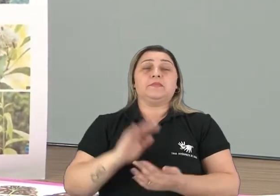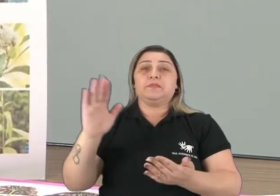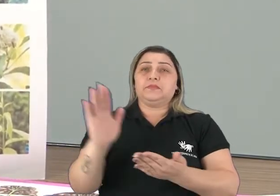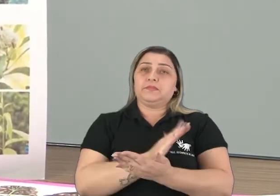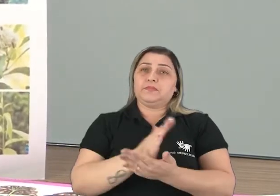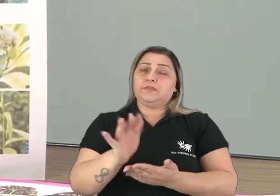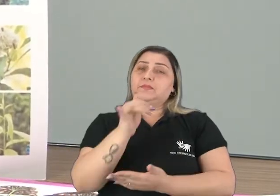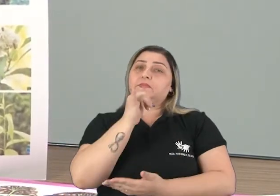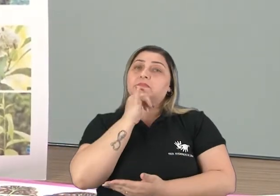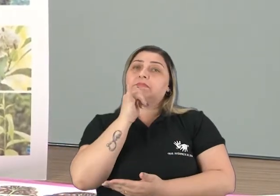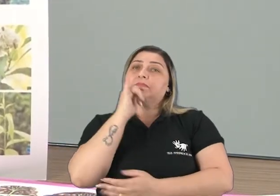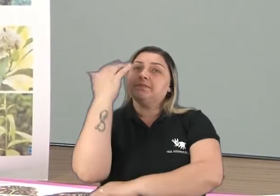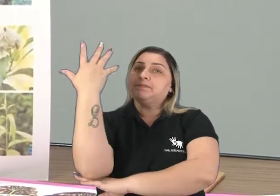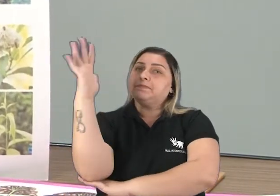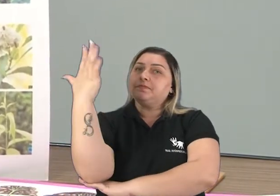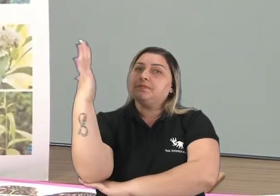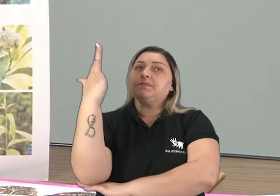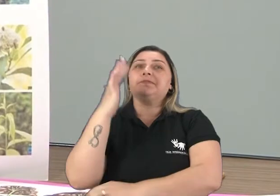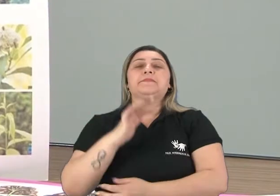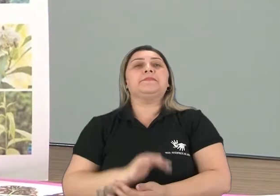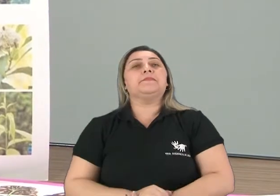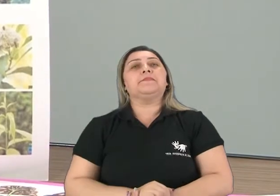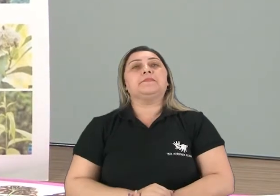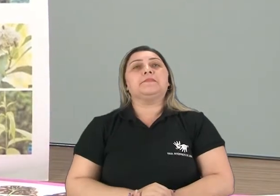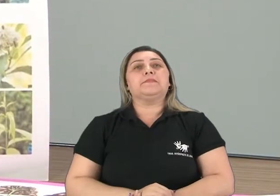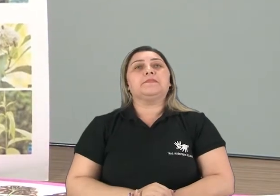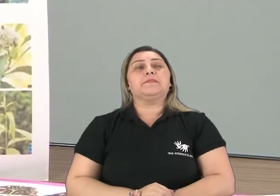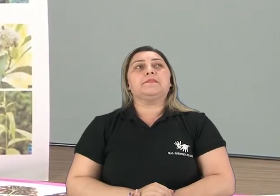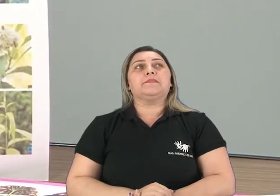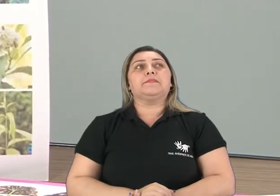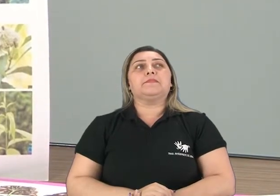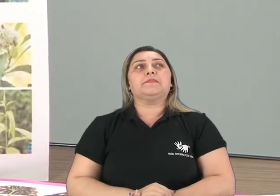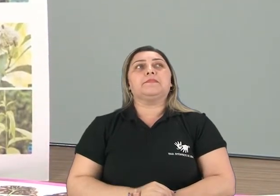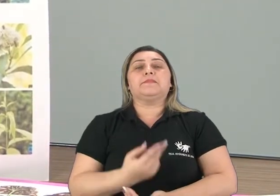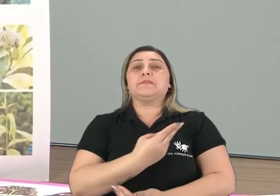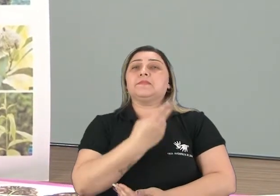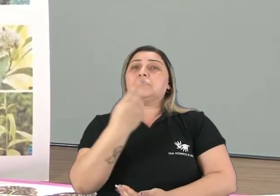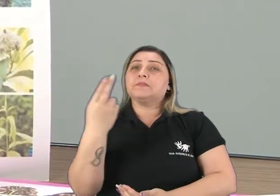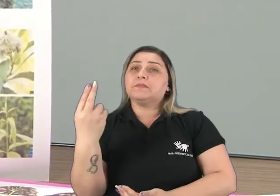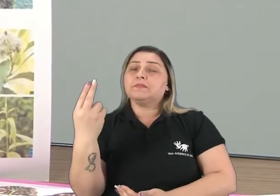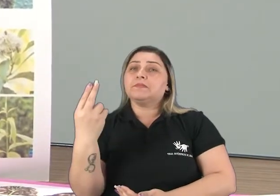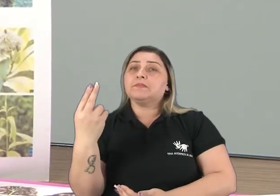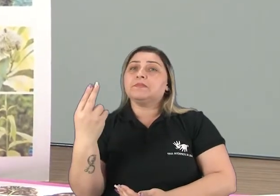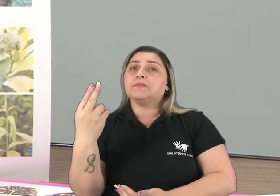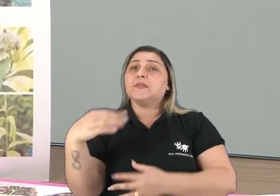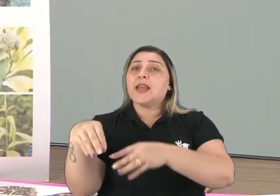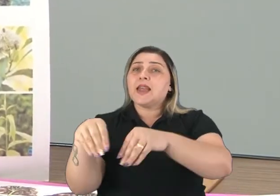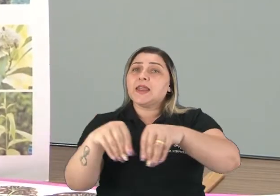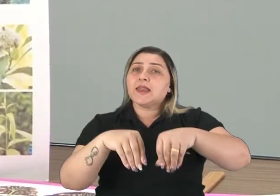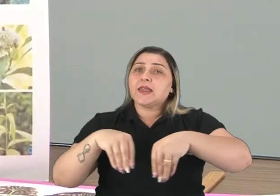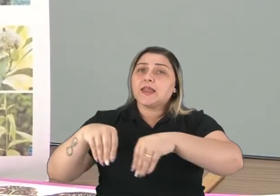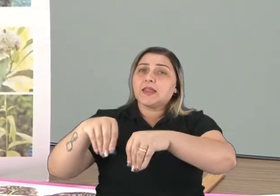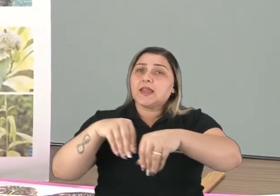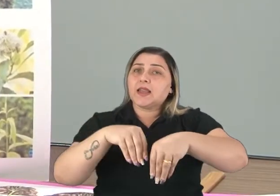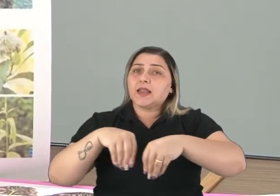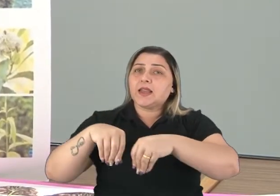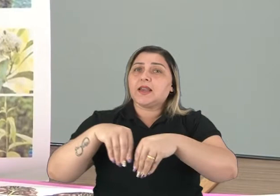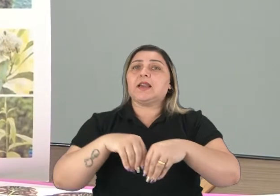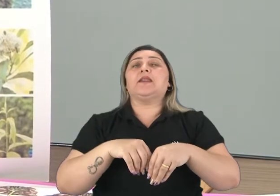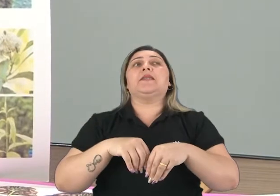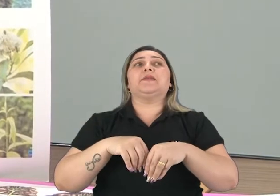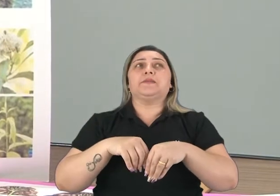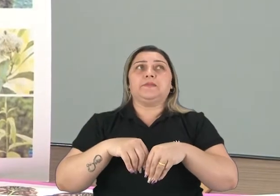alguns exemplos de plantas. Essas plantas são chamadas de plantas terrestres, ou seja, elas